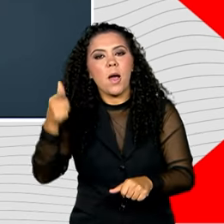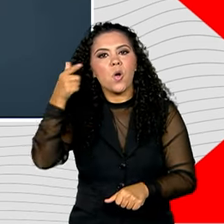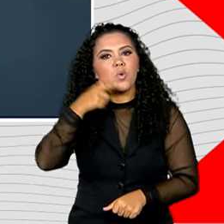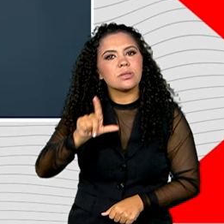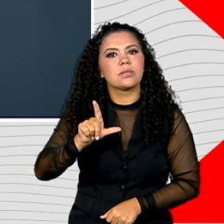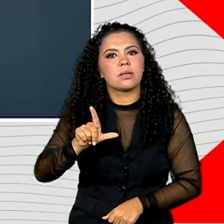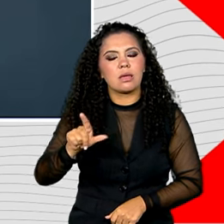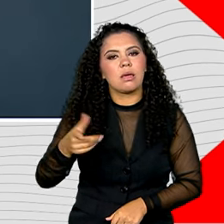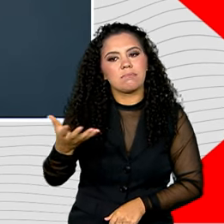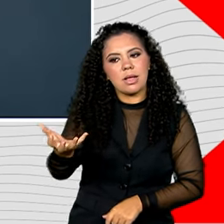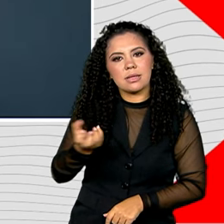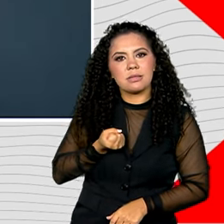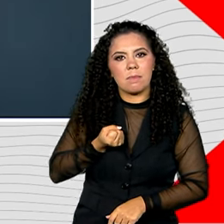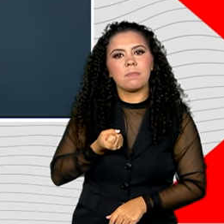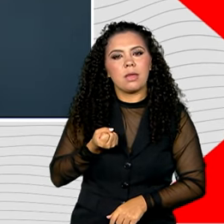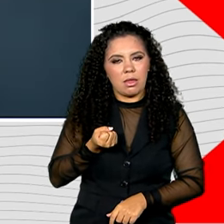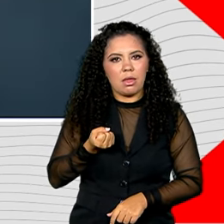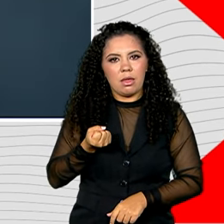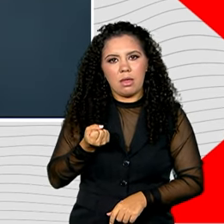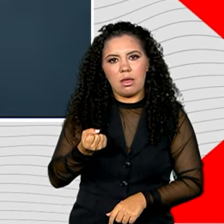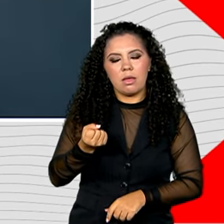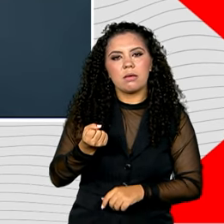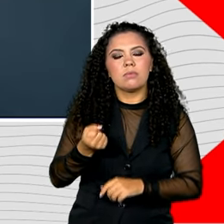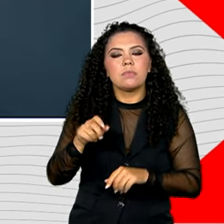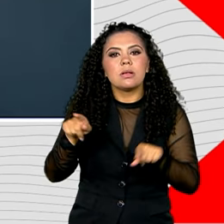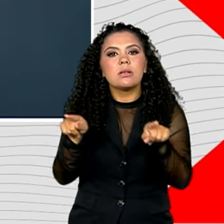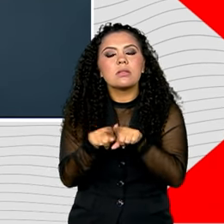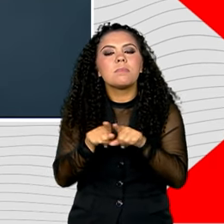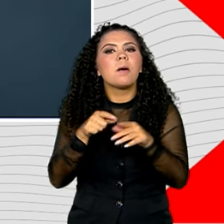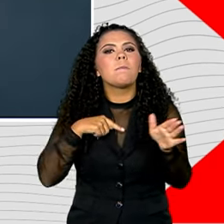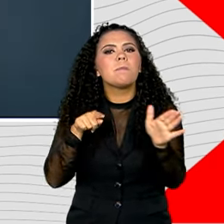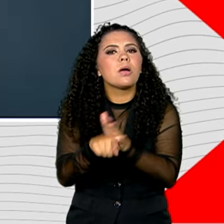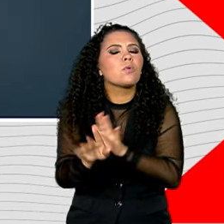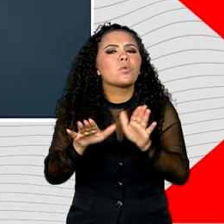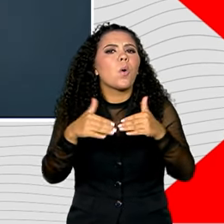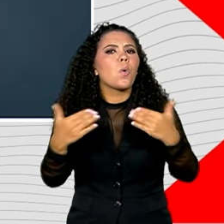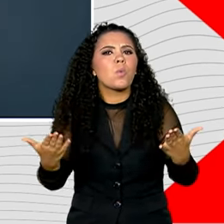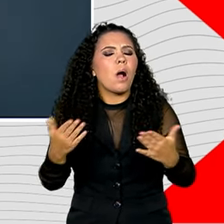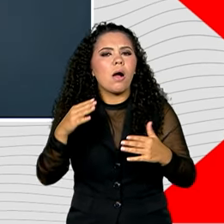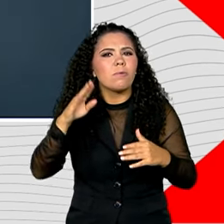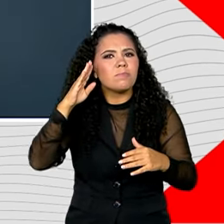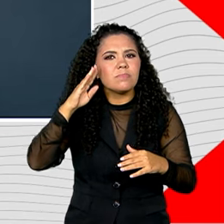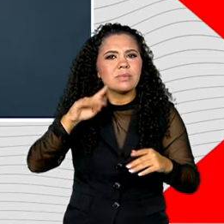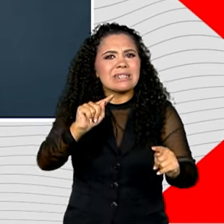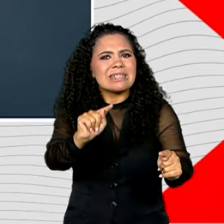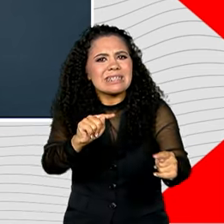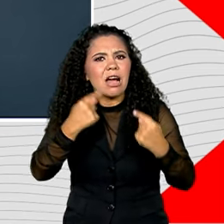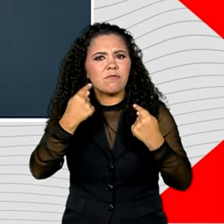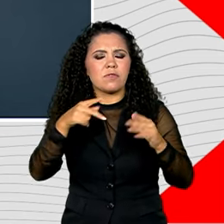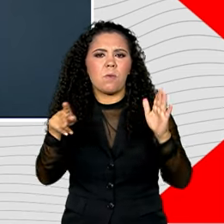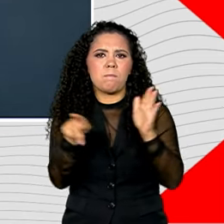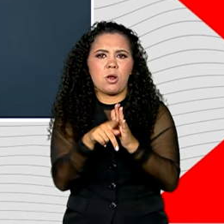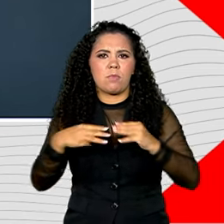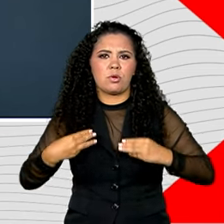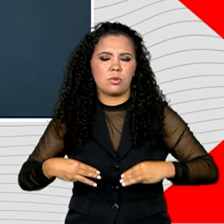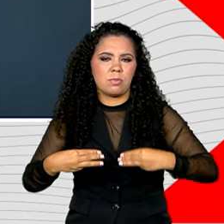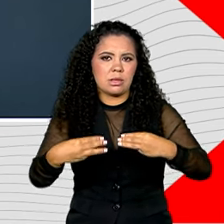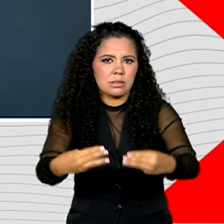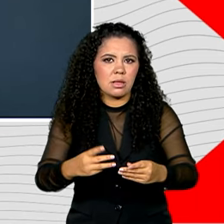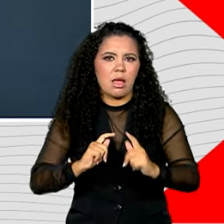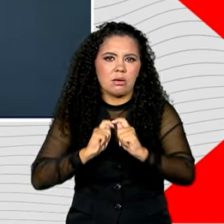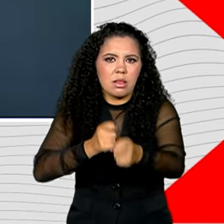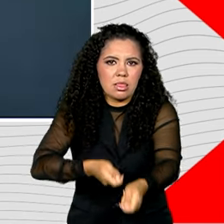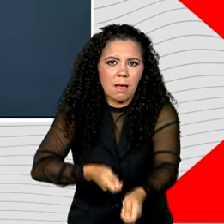ainda dentro disso, eu gostaria de saber quais são os maiores desafios enfrentados pelo Ministério da Pesca para conseguir zerar esse número de pessoas com